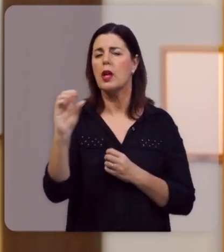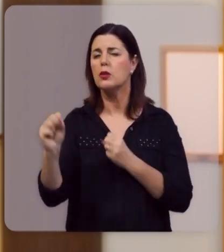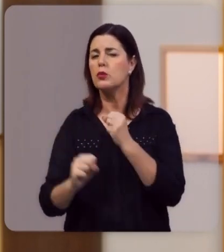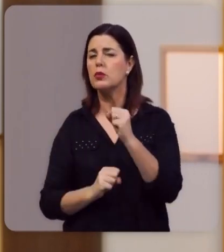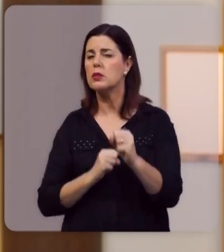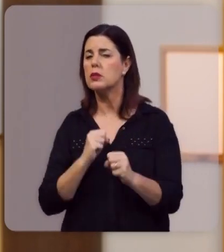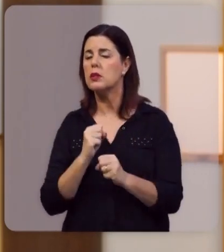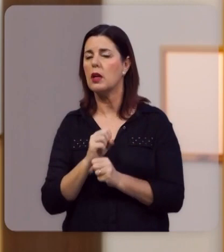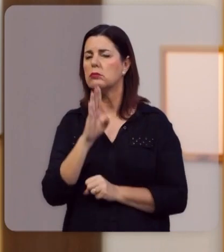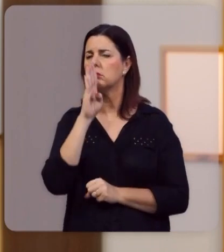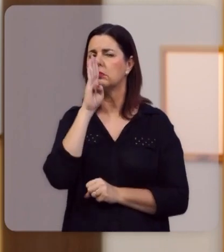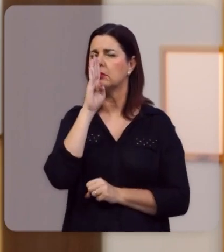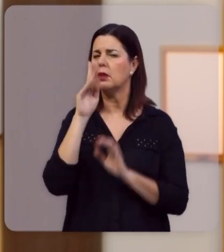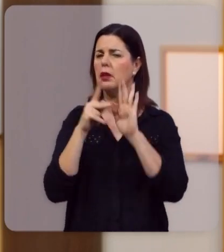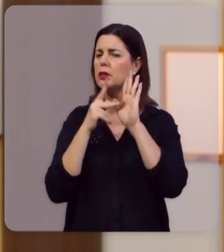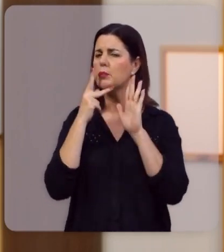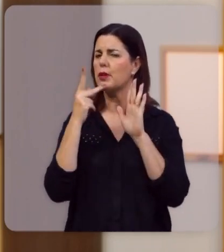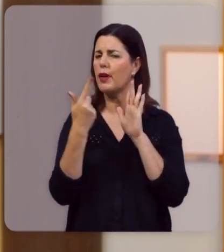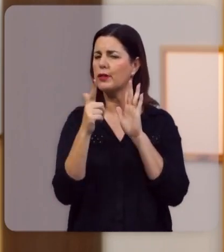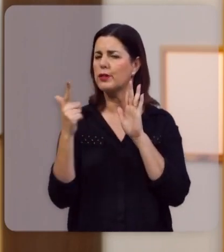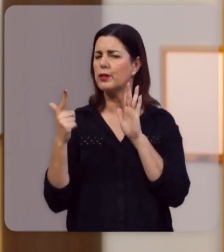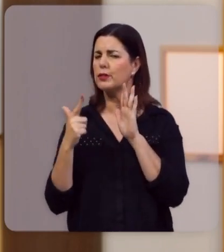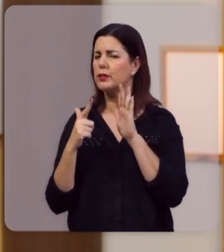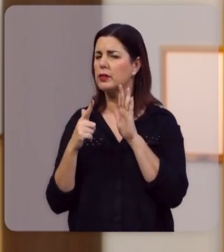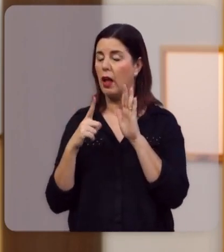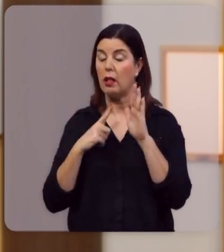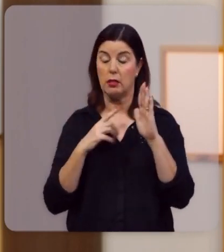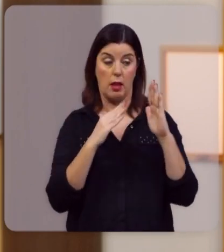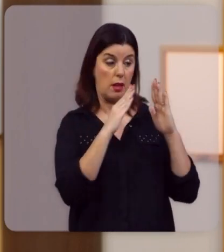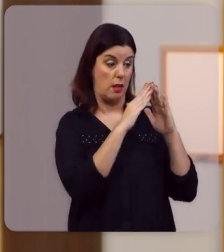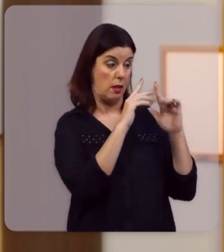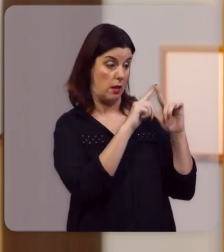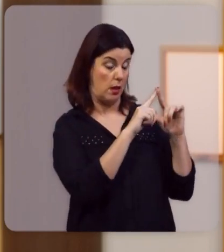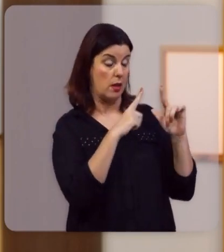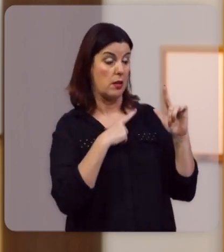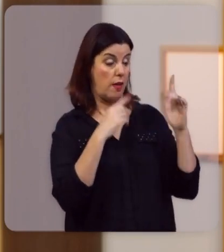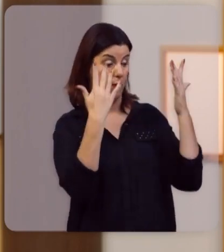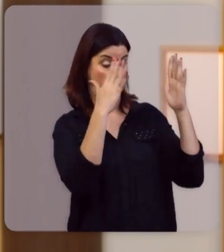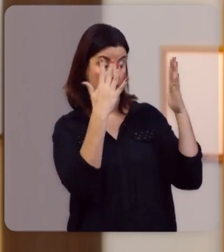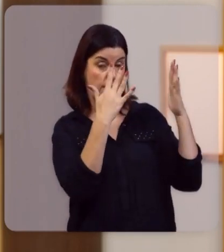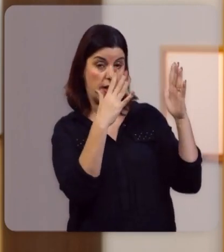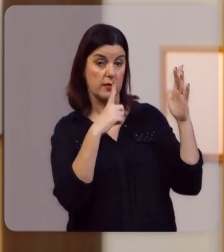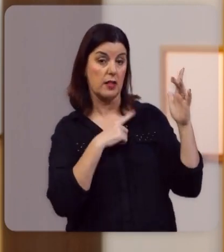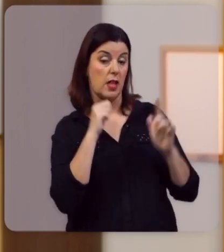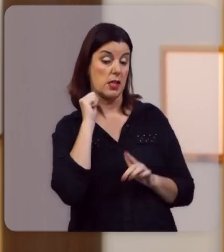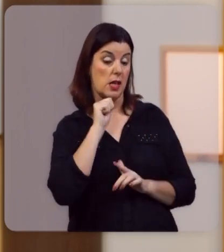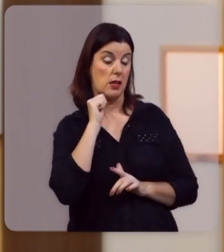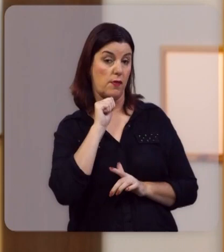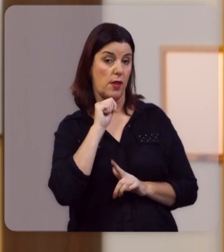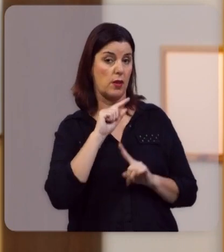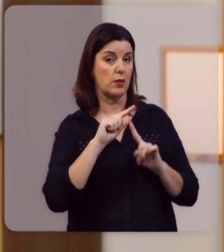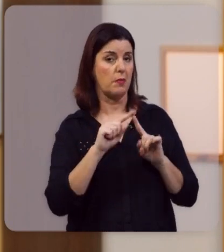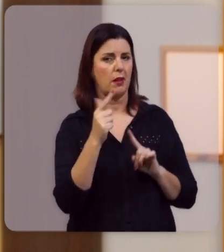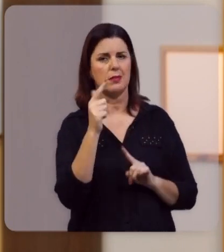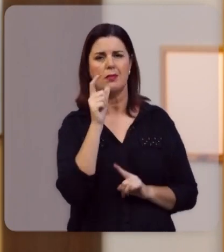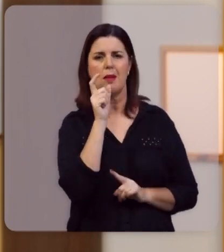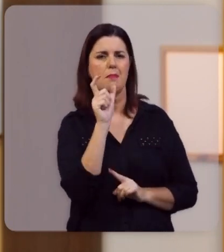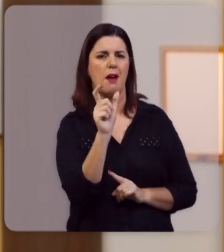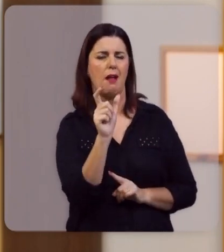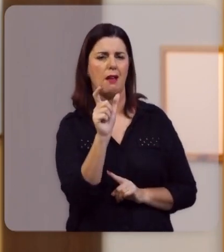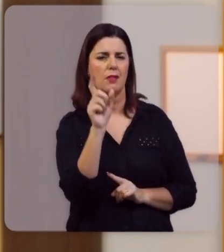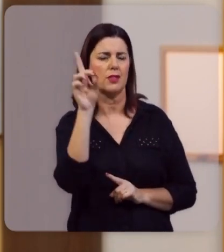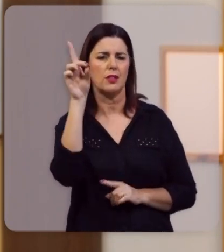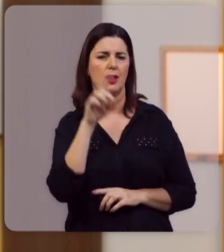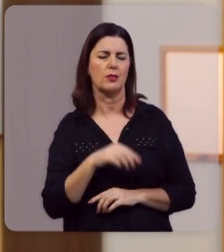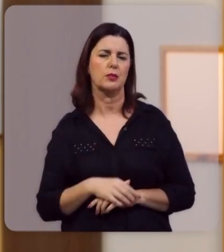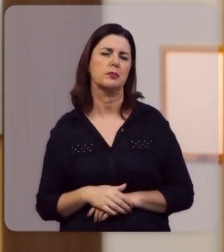anos de silêncio profético. Tem templo, tem festa, tem cerimônias, tem sacrifícios, mas não tem palavra de